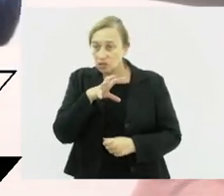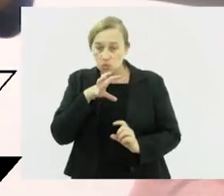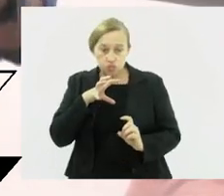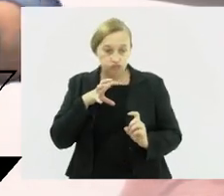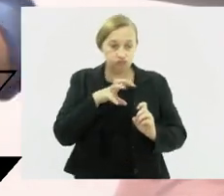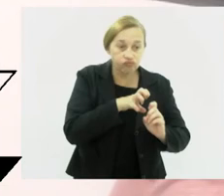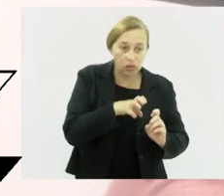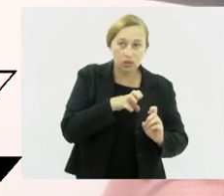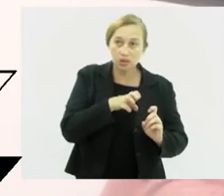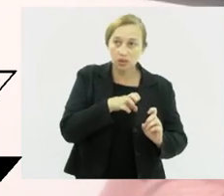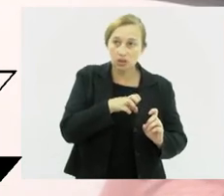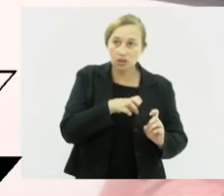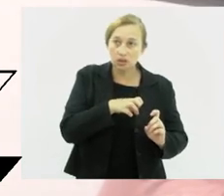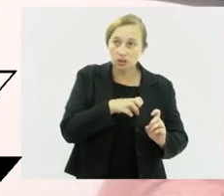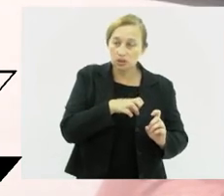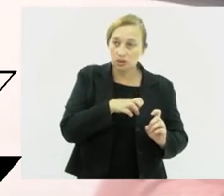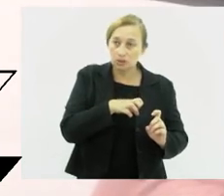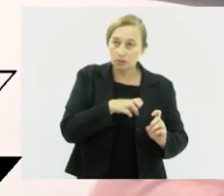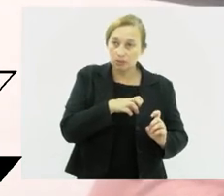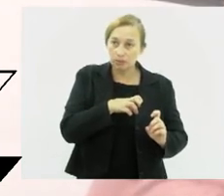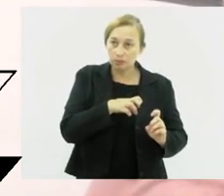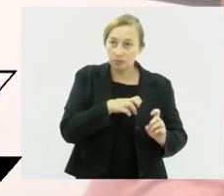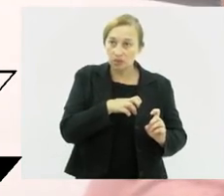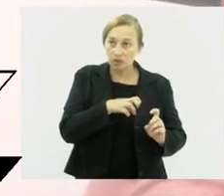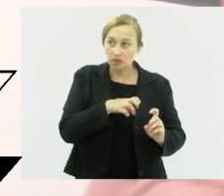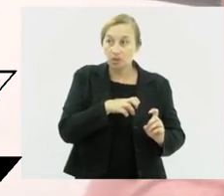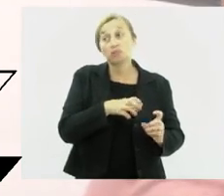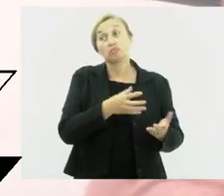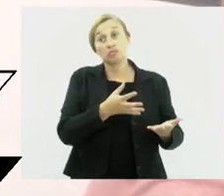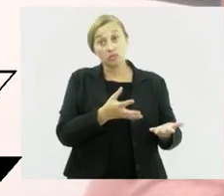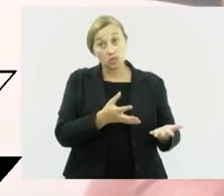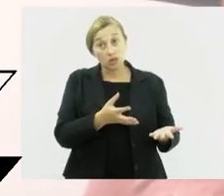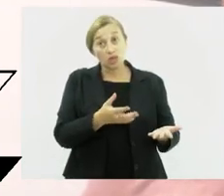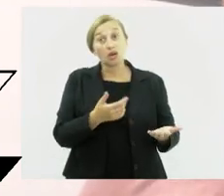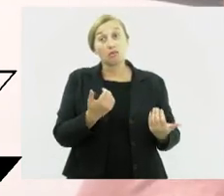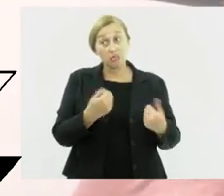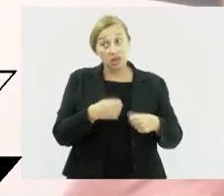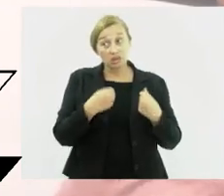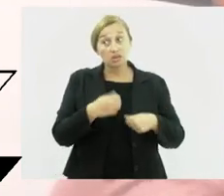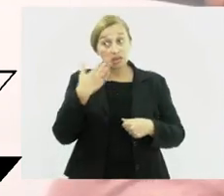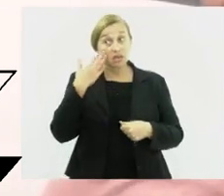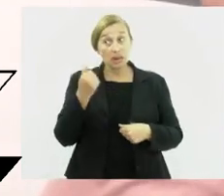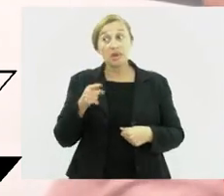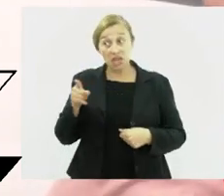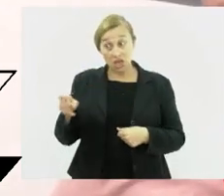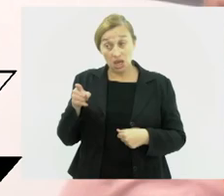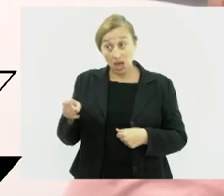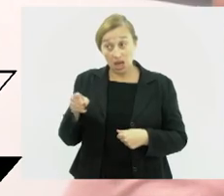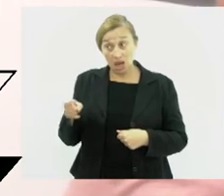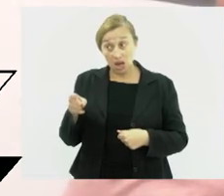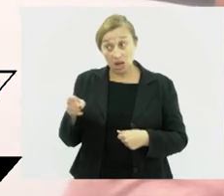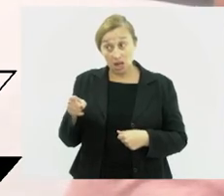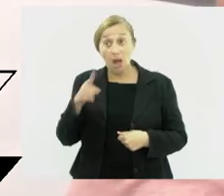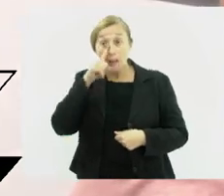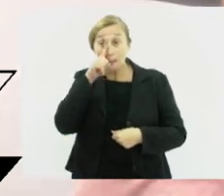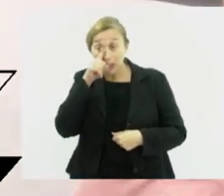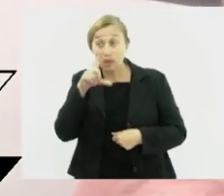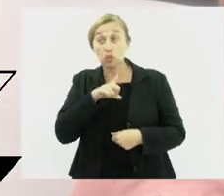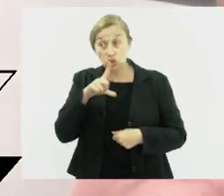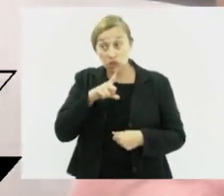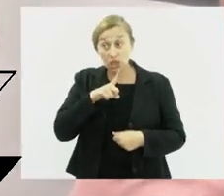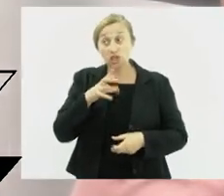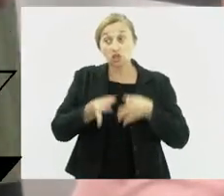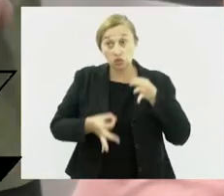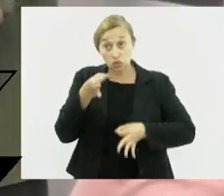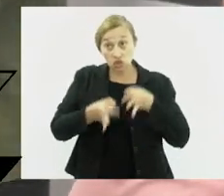uma maneira que a pessoa tenha um comprometimento para o resto da vida, esse cara tem que saber que ele está ferrado na justiça. Esse cara tem que saber que